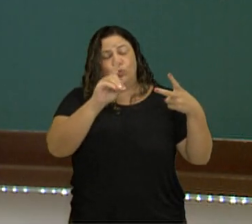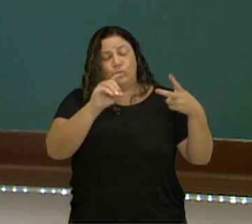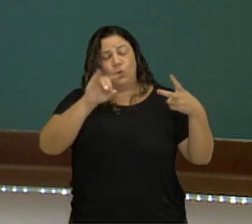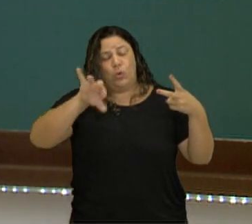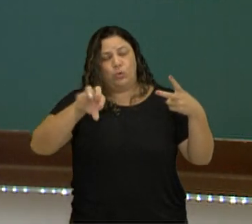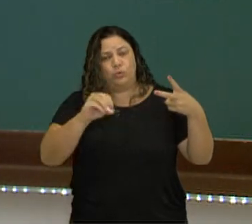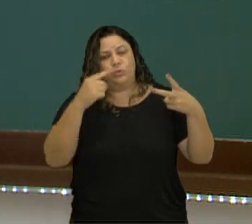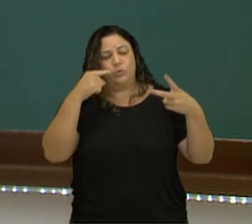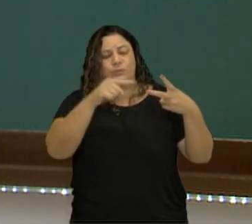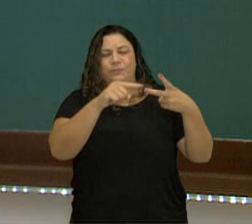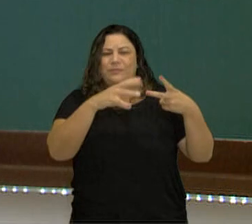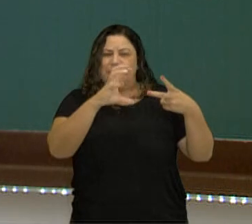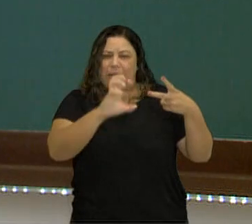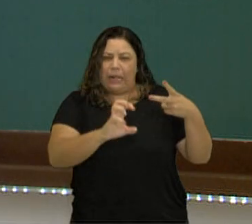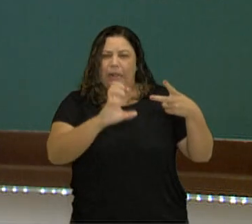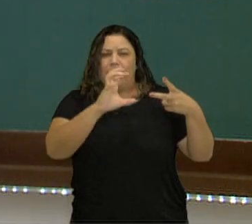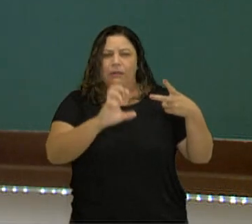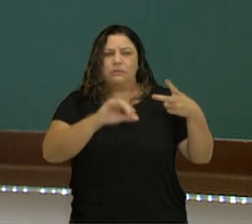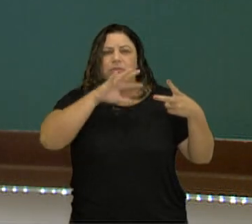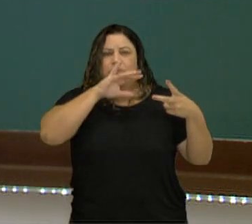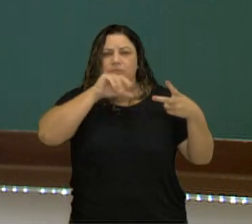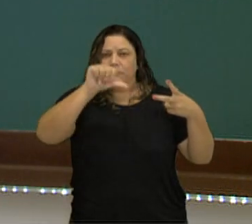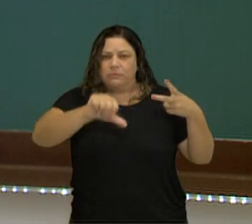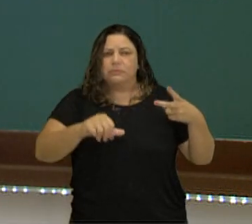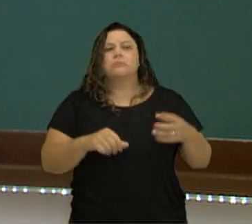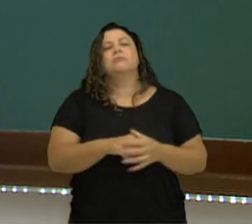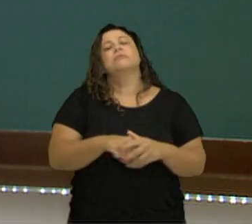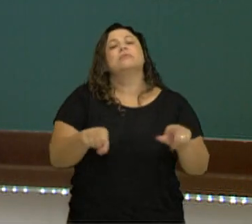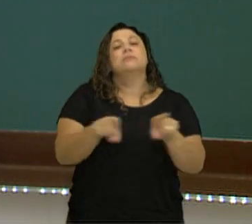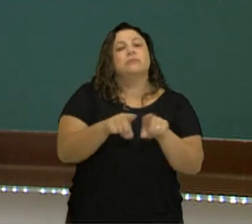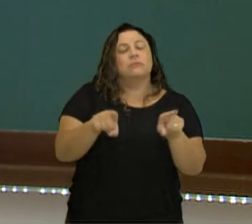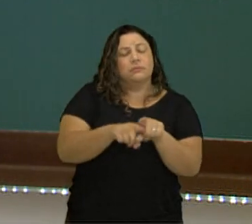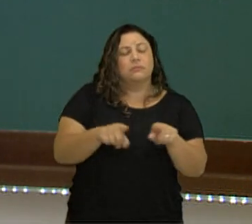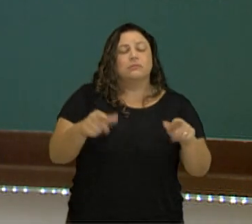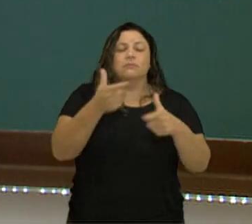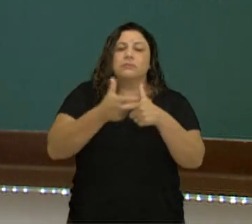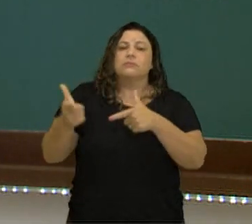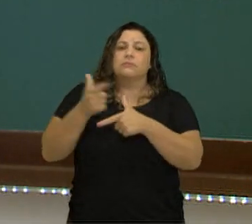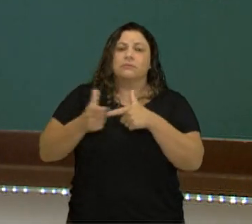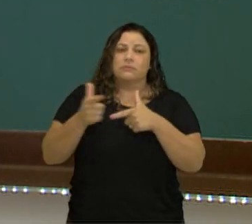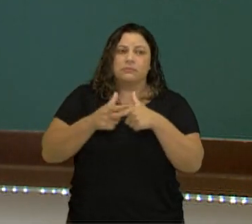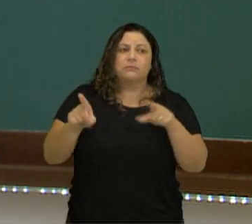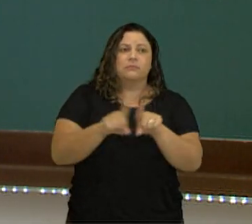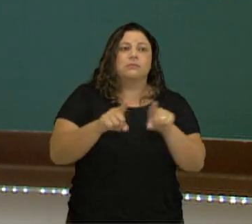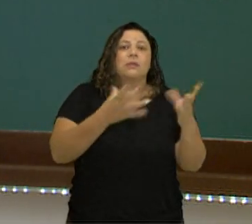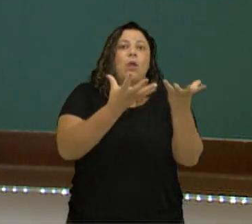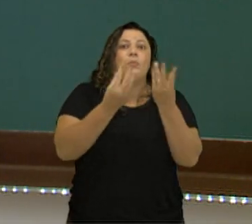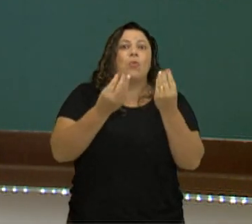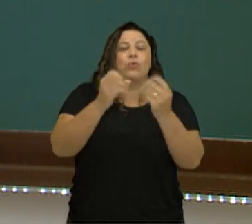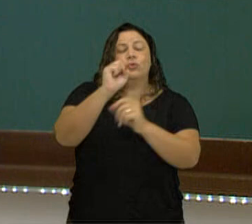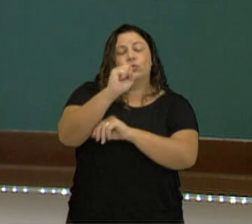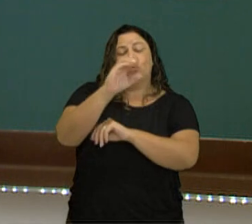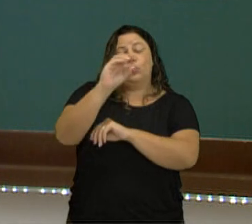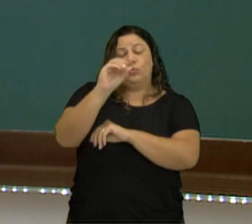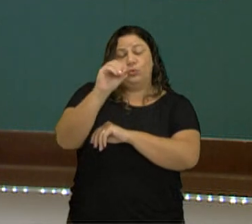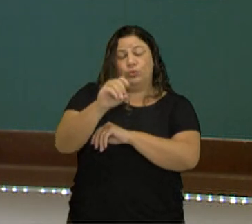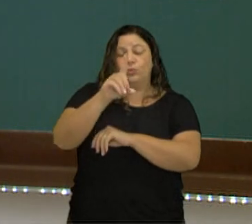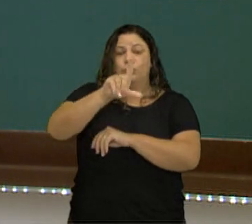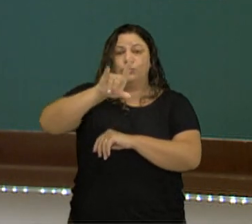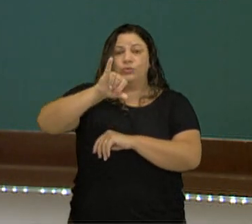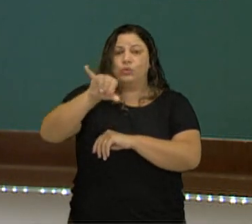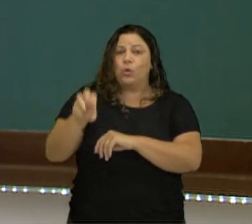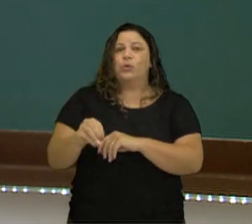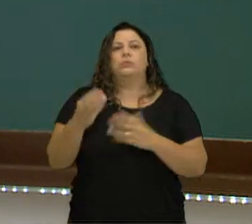rins passam mal. Também temos mais um problema aqui. O excesso de sódio também pode fazer